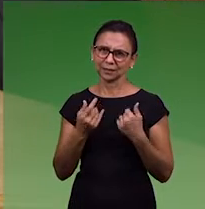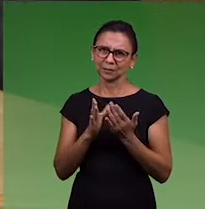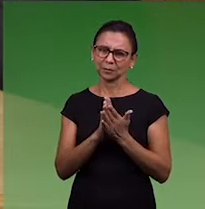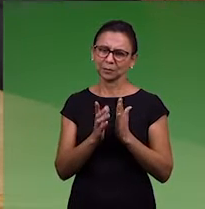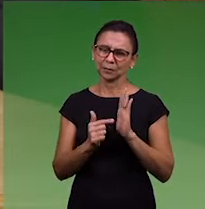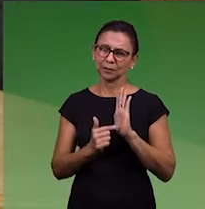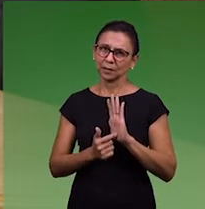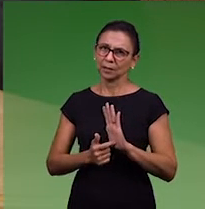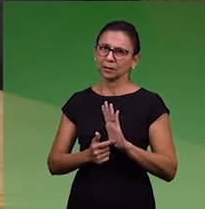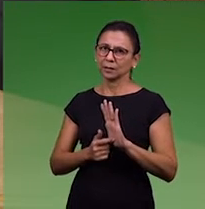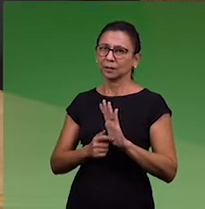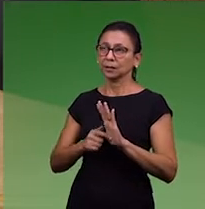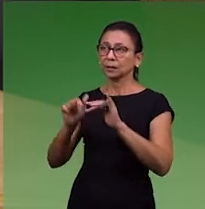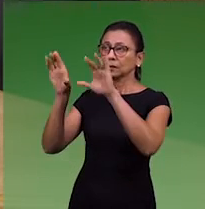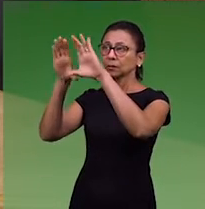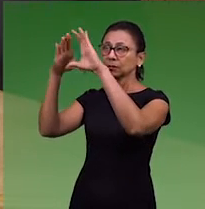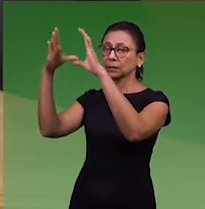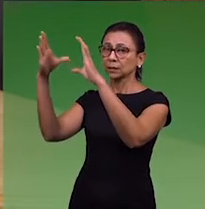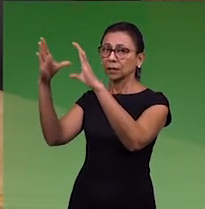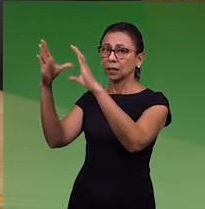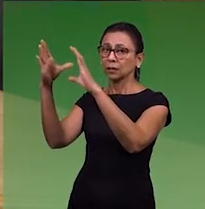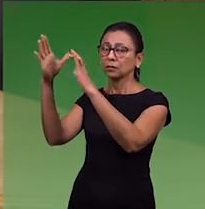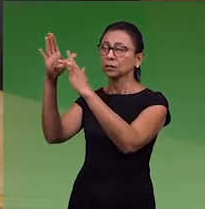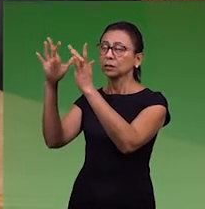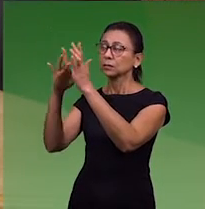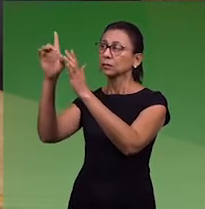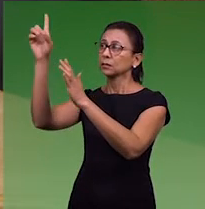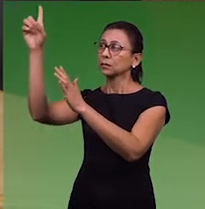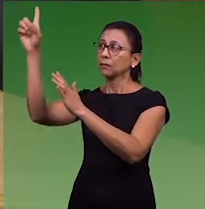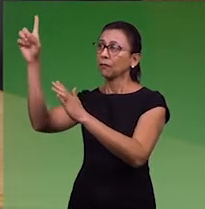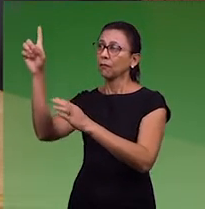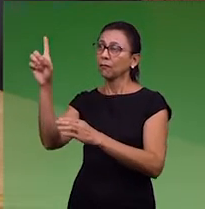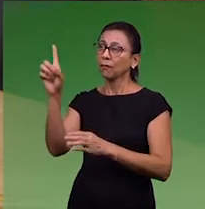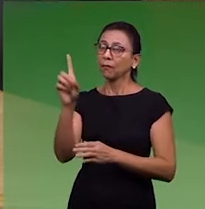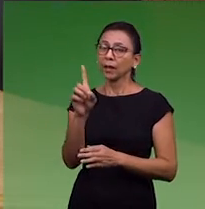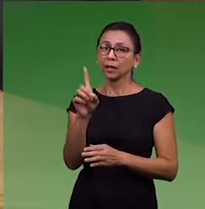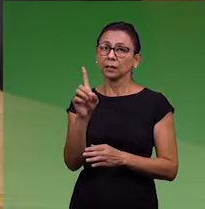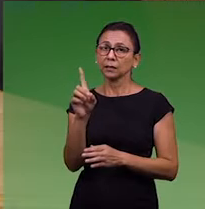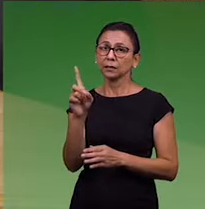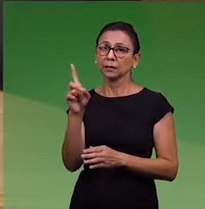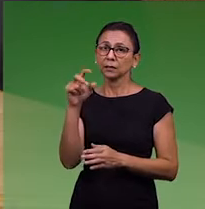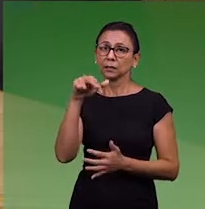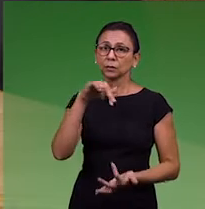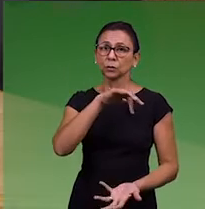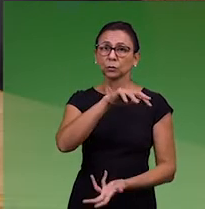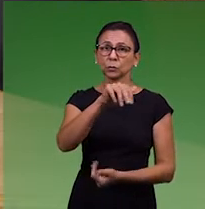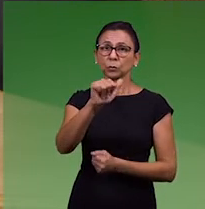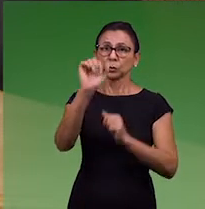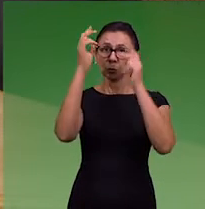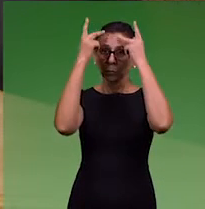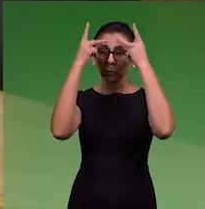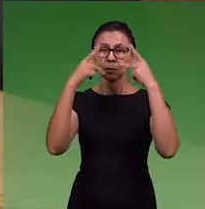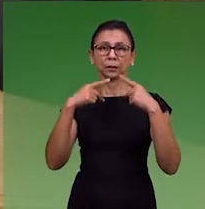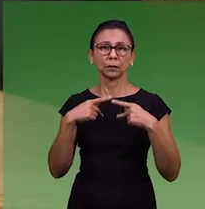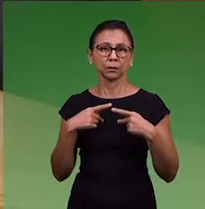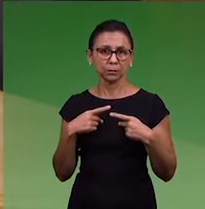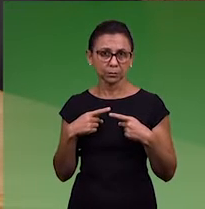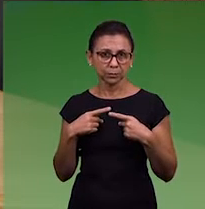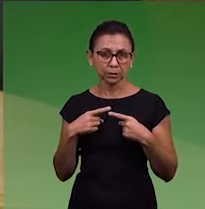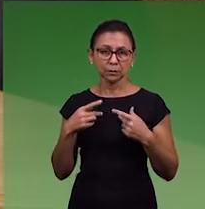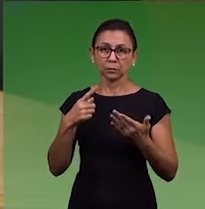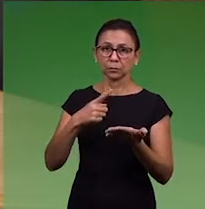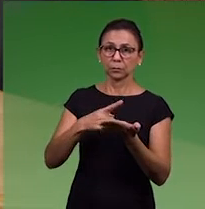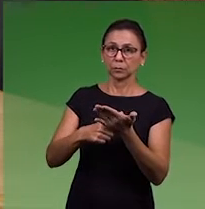ele deixa a sua glória e ele se faz homem e habita entre nós. Então nós estamos falando de uma aliança